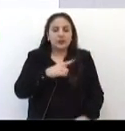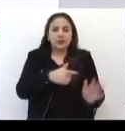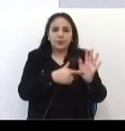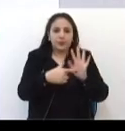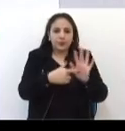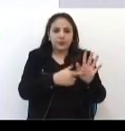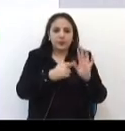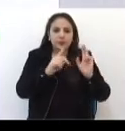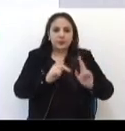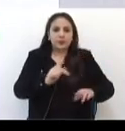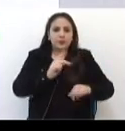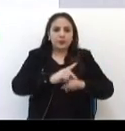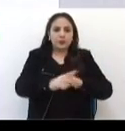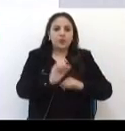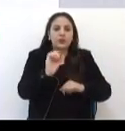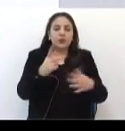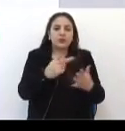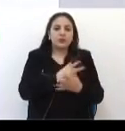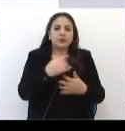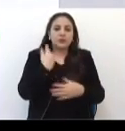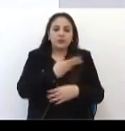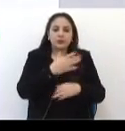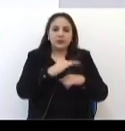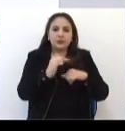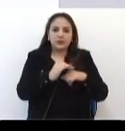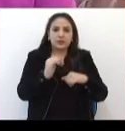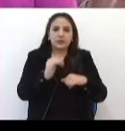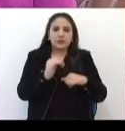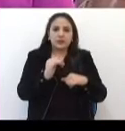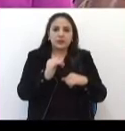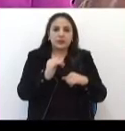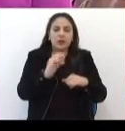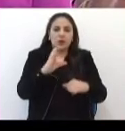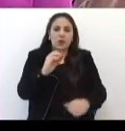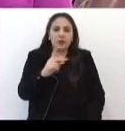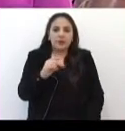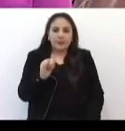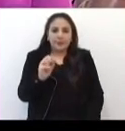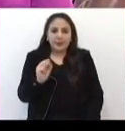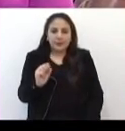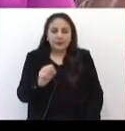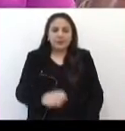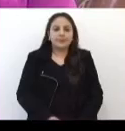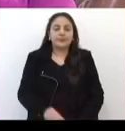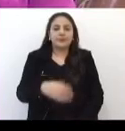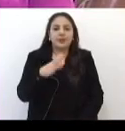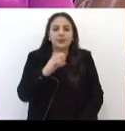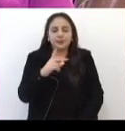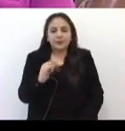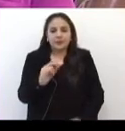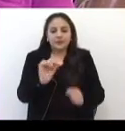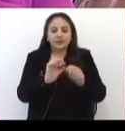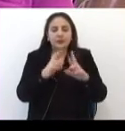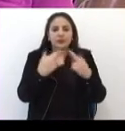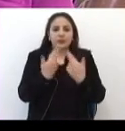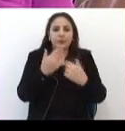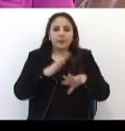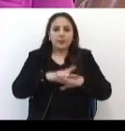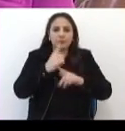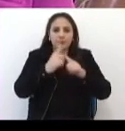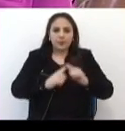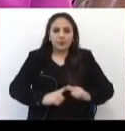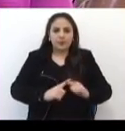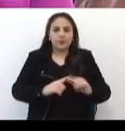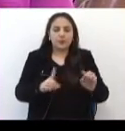nossos contribuintes de Passo Fundo o que está acontecendo com a nossa querida companhia Codepas. Nos próximos dias, a CPI da Codepas vai se reunir mais